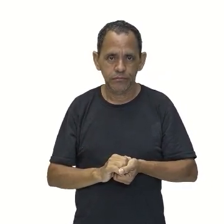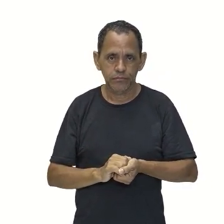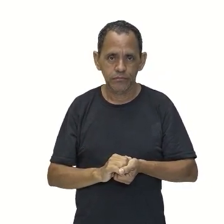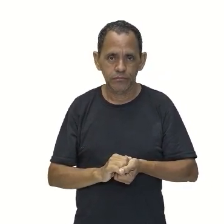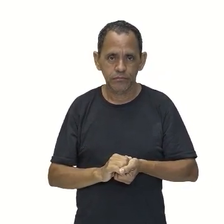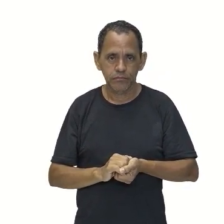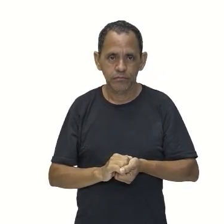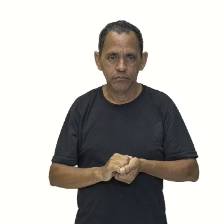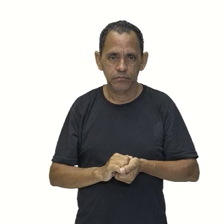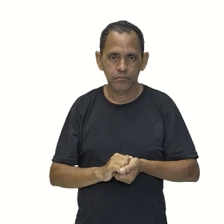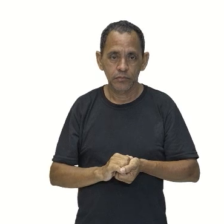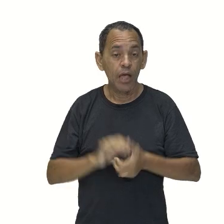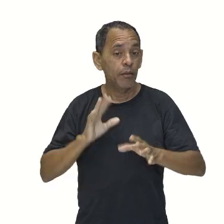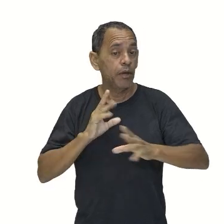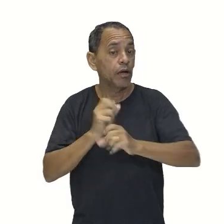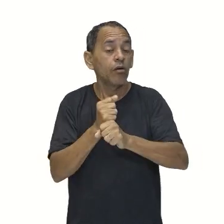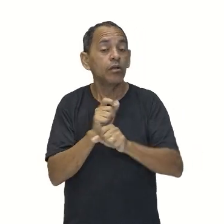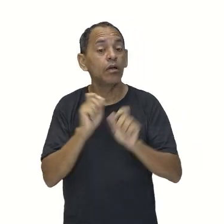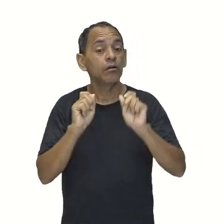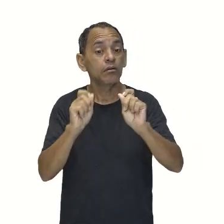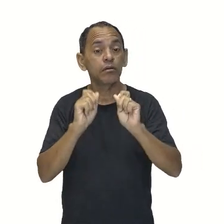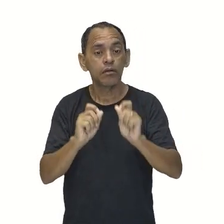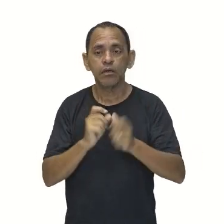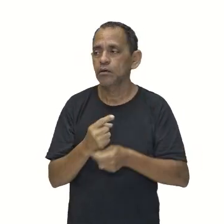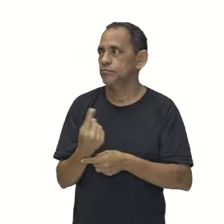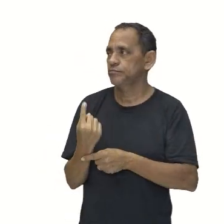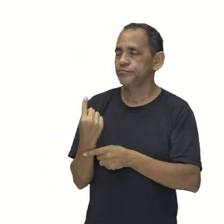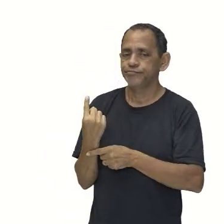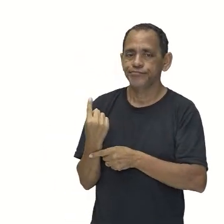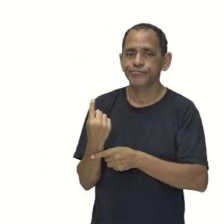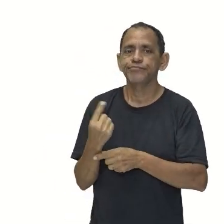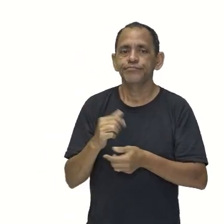para o cálculo